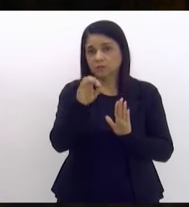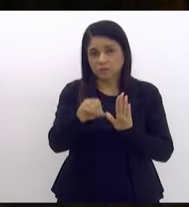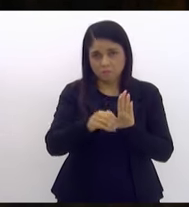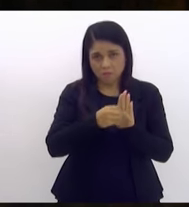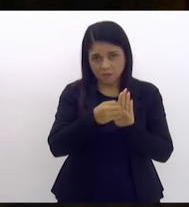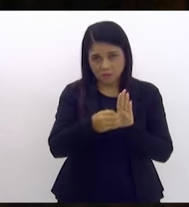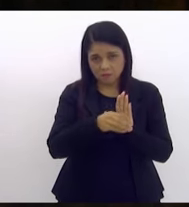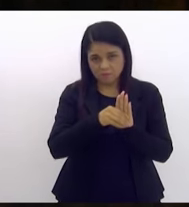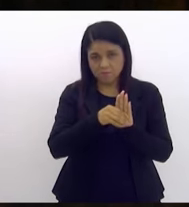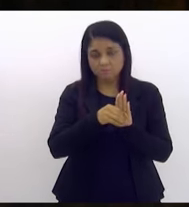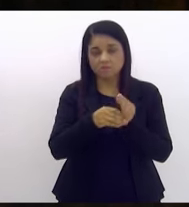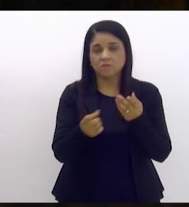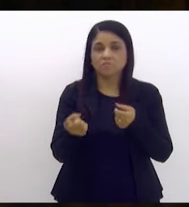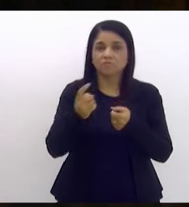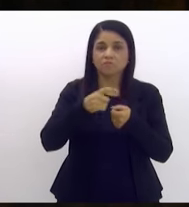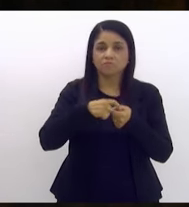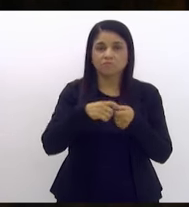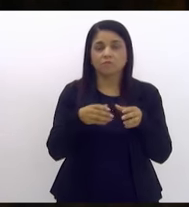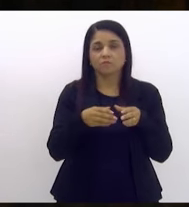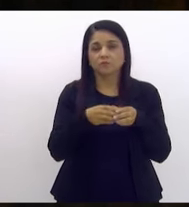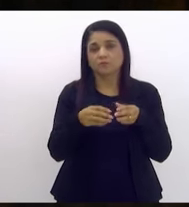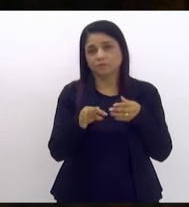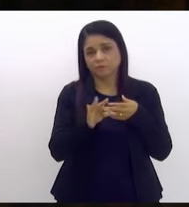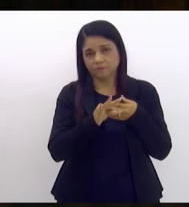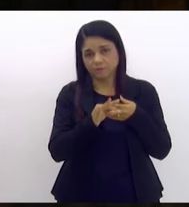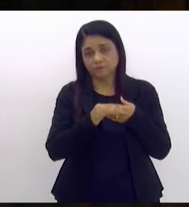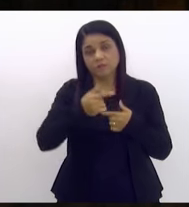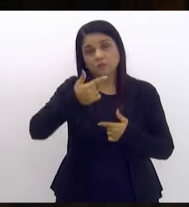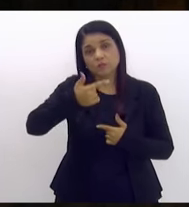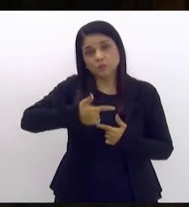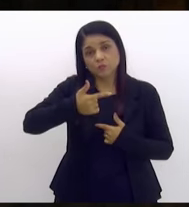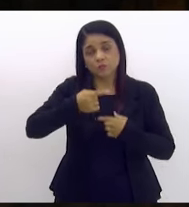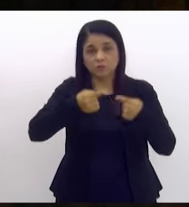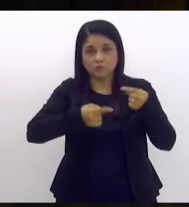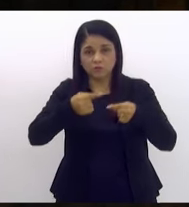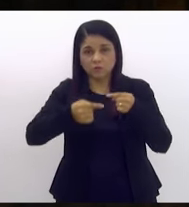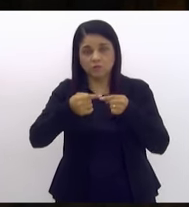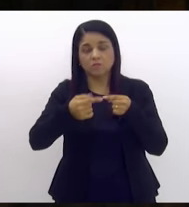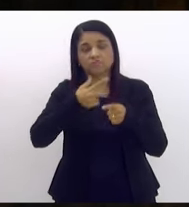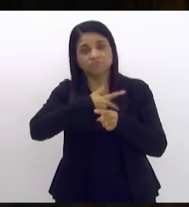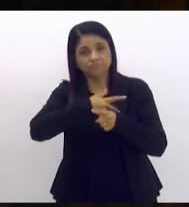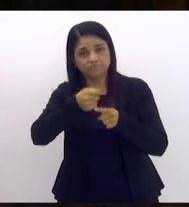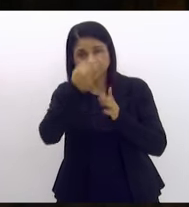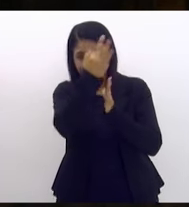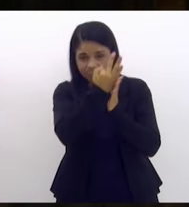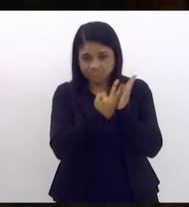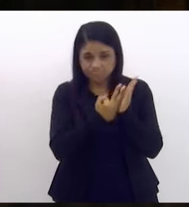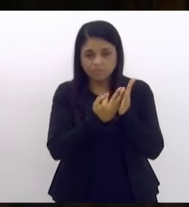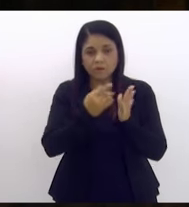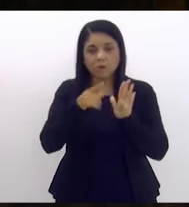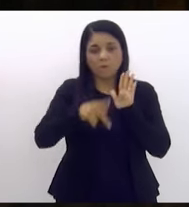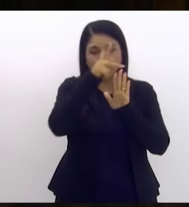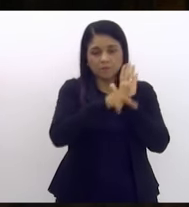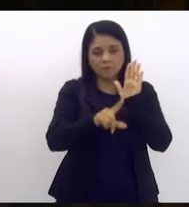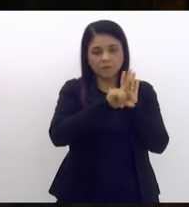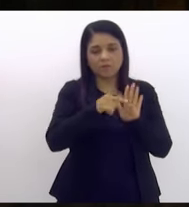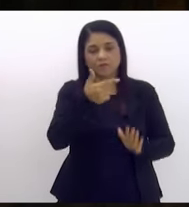e retorna às comissões técnicas. Em segunda discussão, redação do vencido. Projeto de lei número